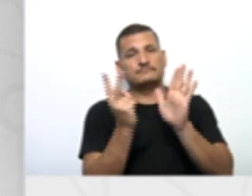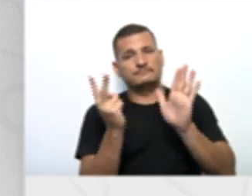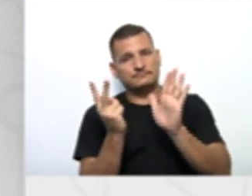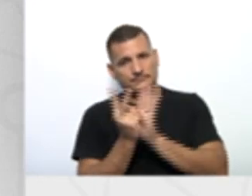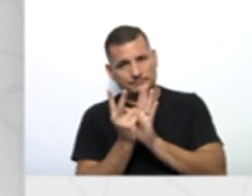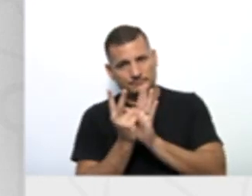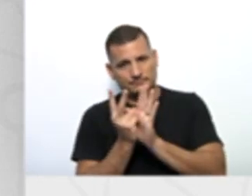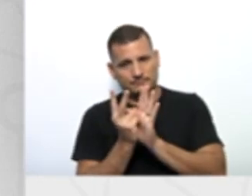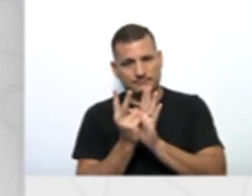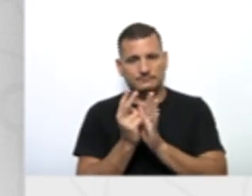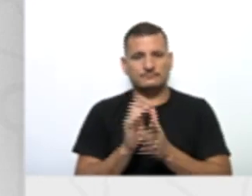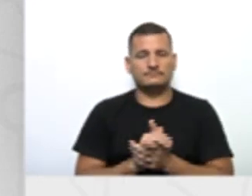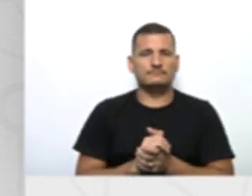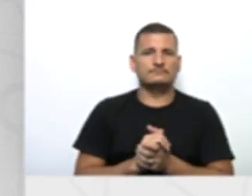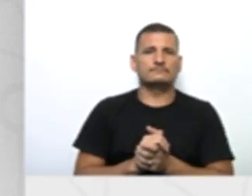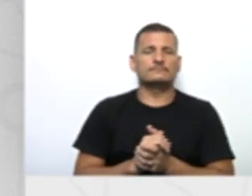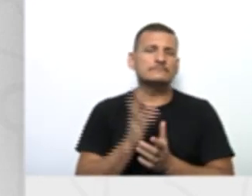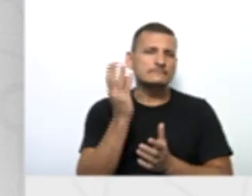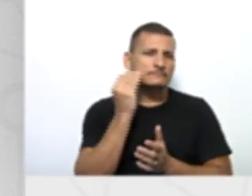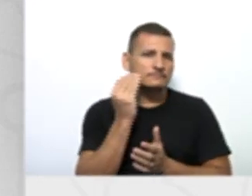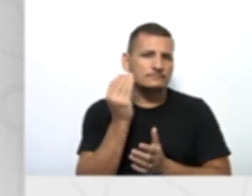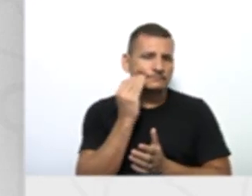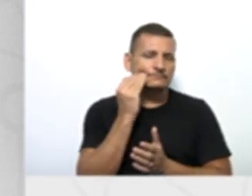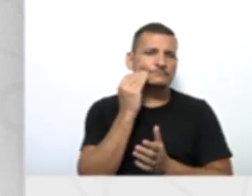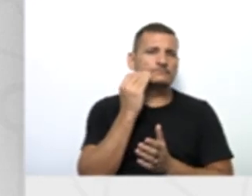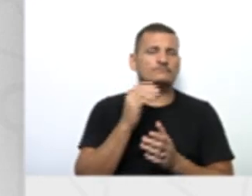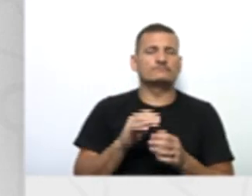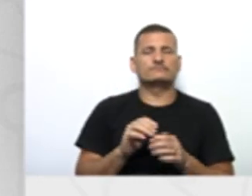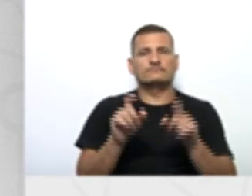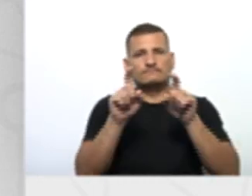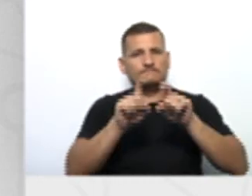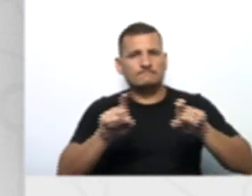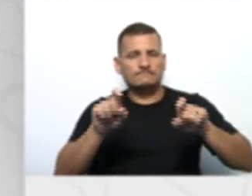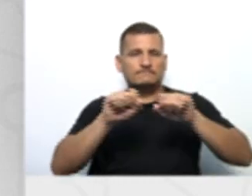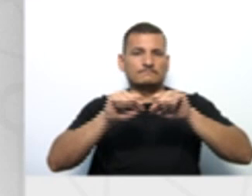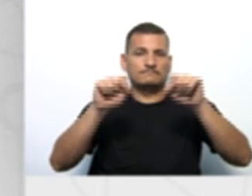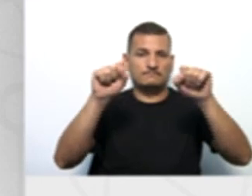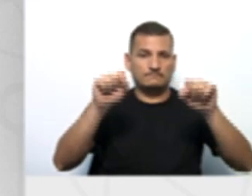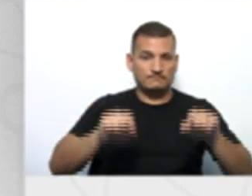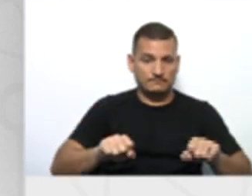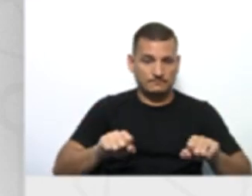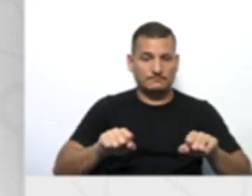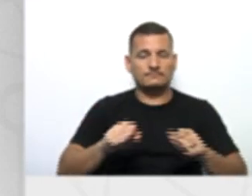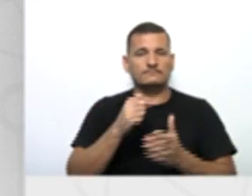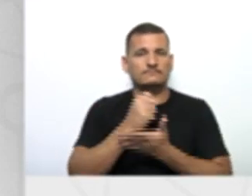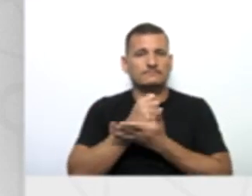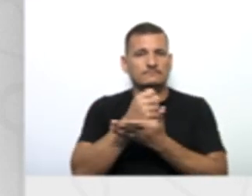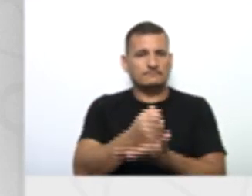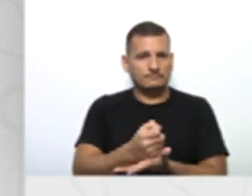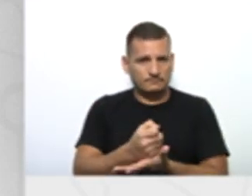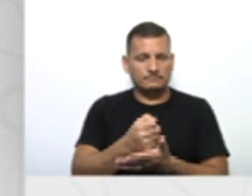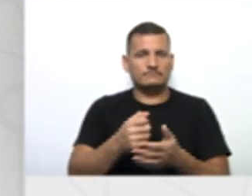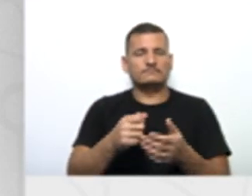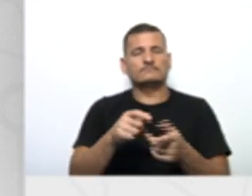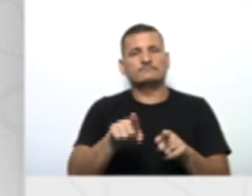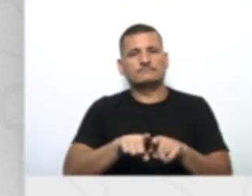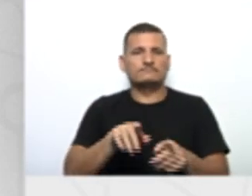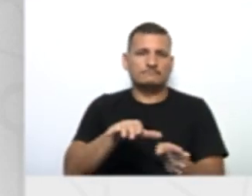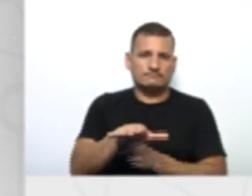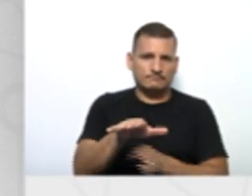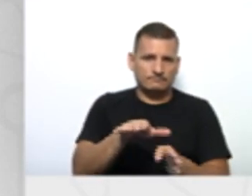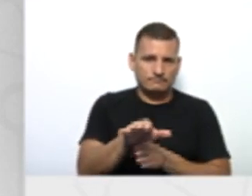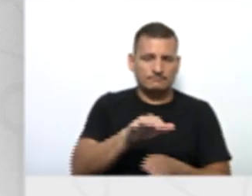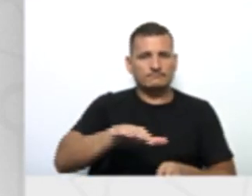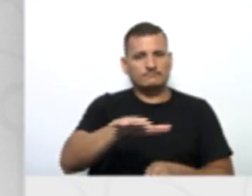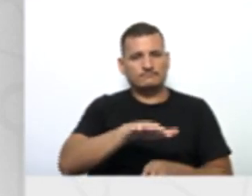implementação, teste e simulação em sistemas computacionais e de informação e também suporte técnico e consultoria especializada nessa